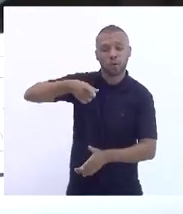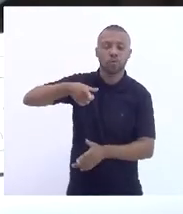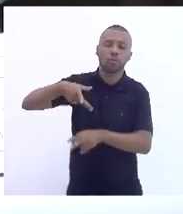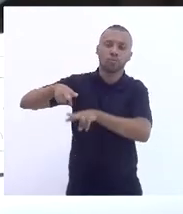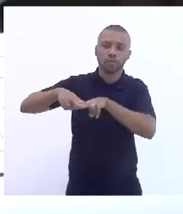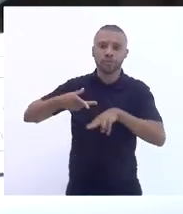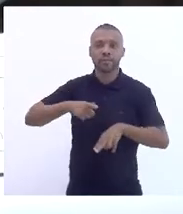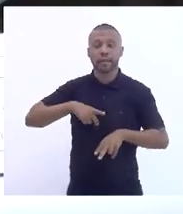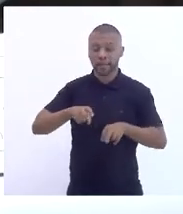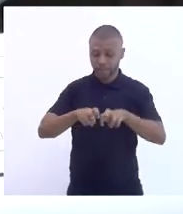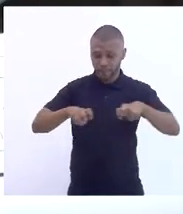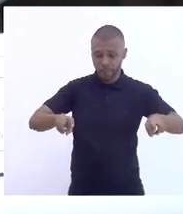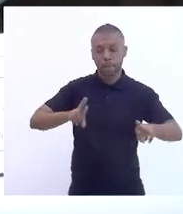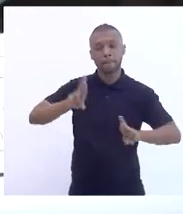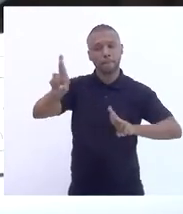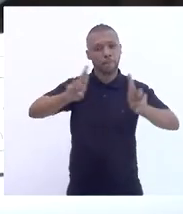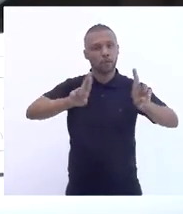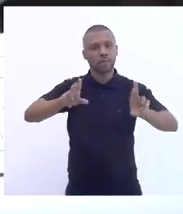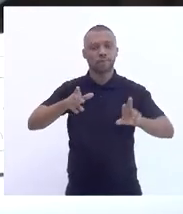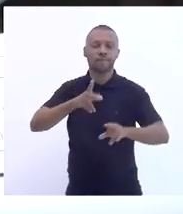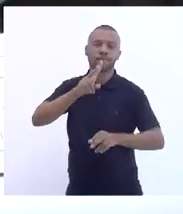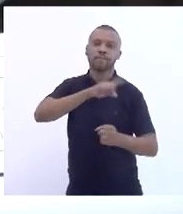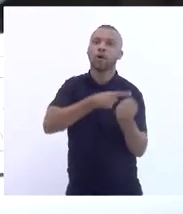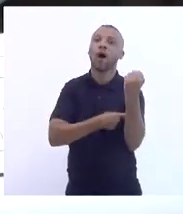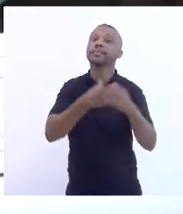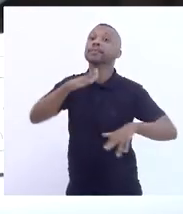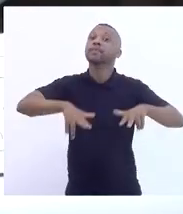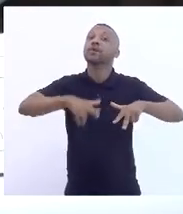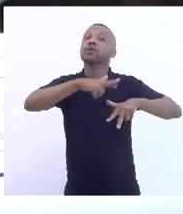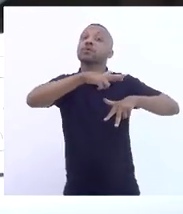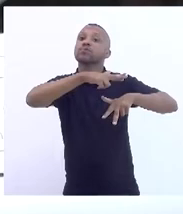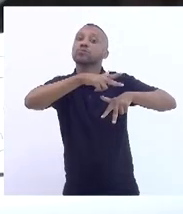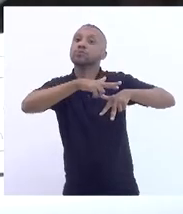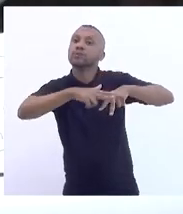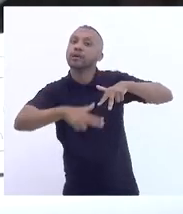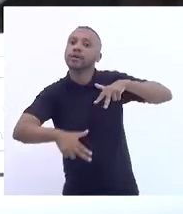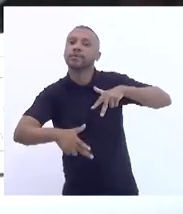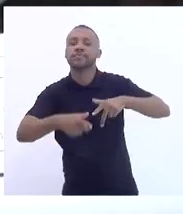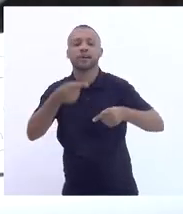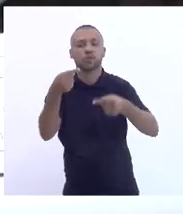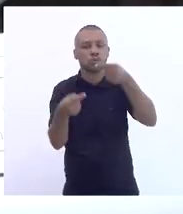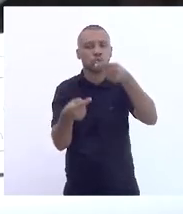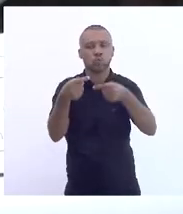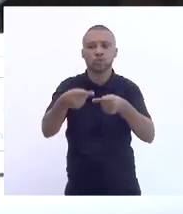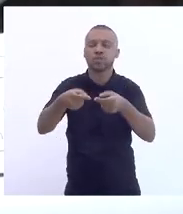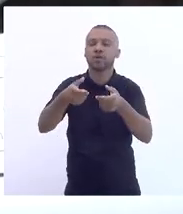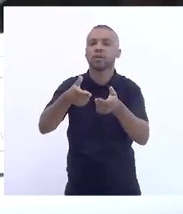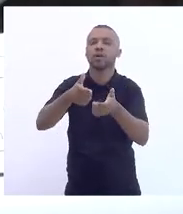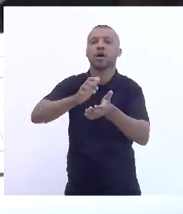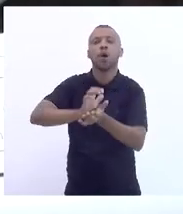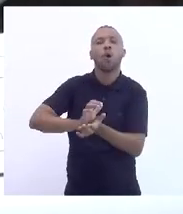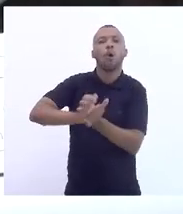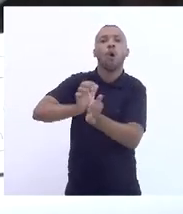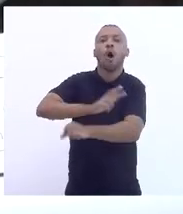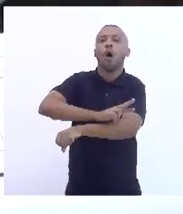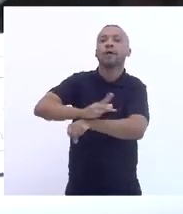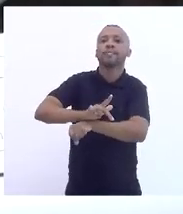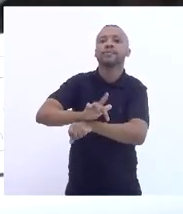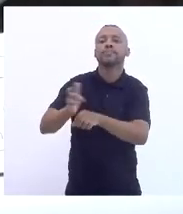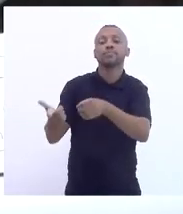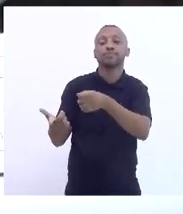tão forte da mesa né dependendo do seu gênero você vai discutir toda a questão do racismo instituci é